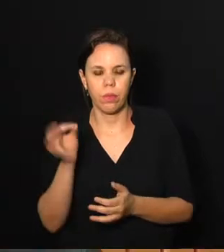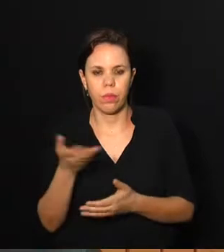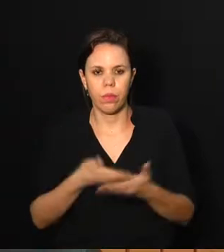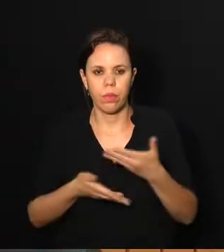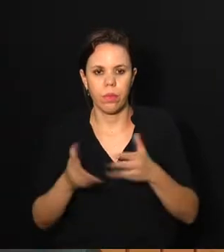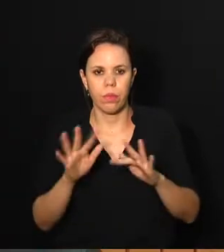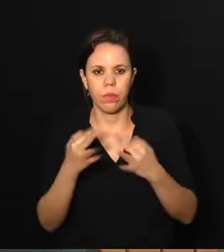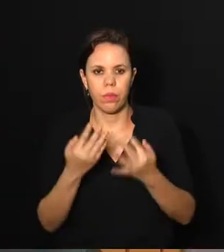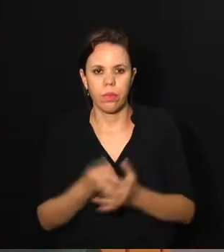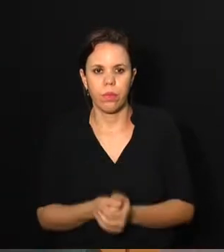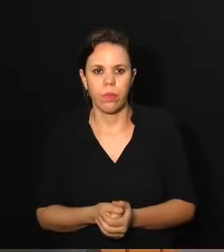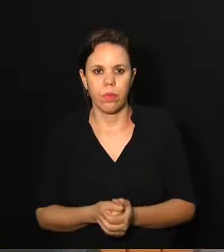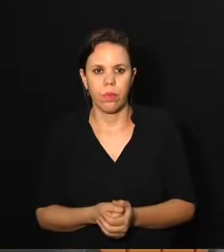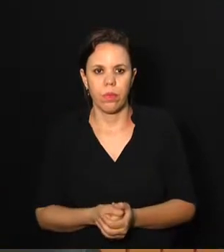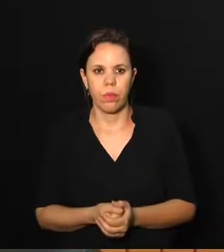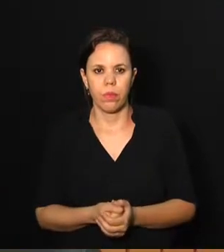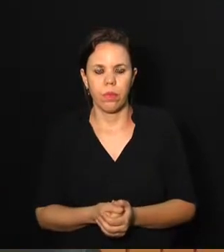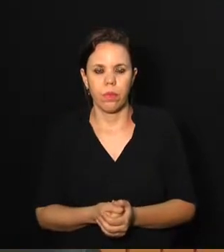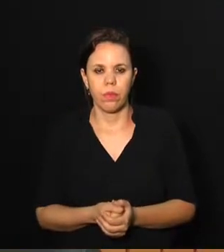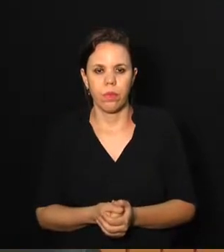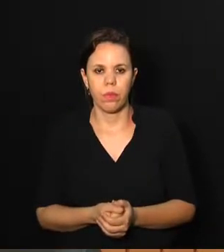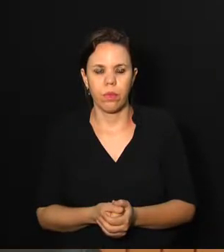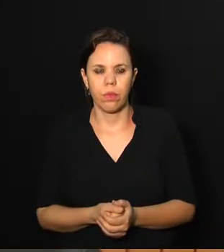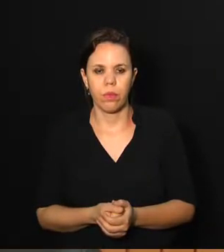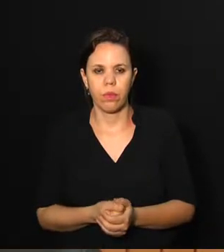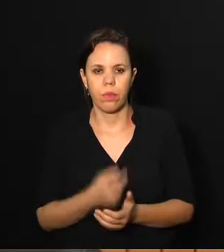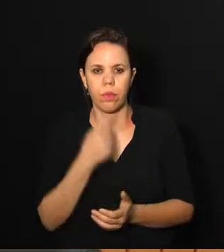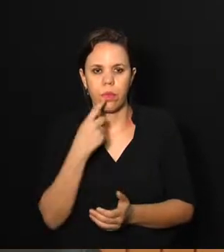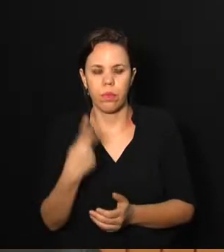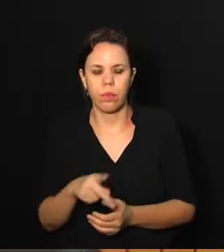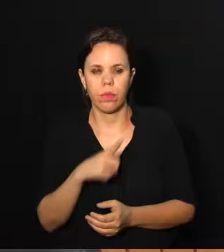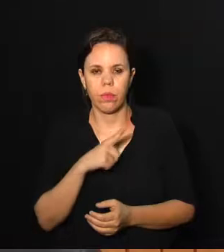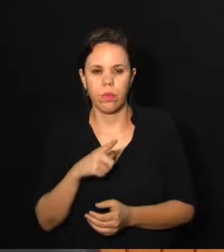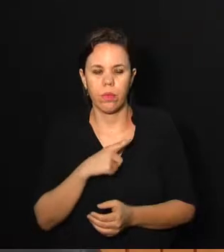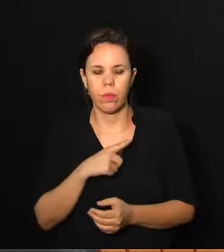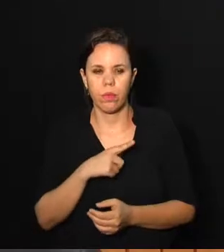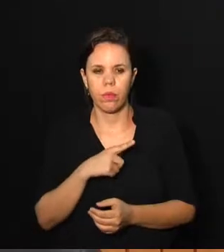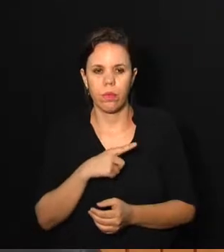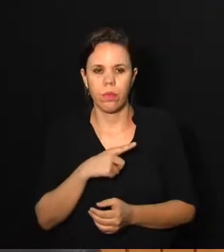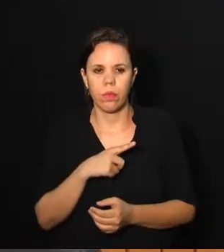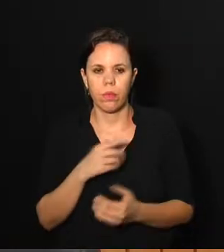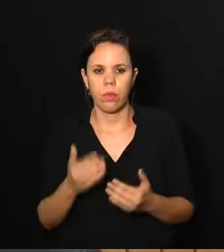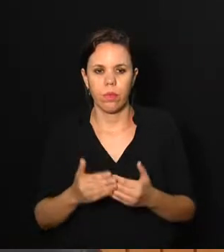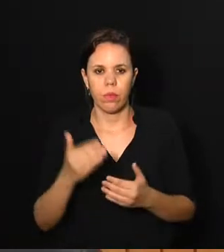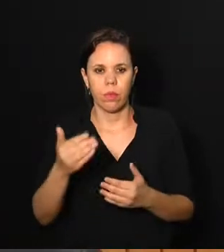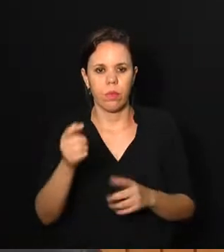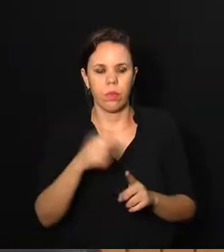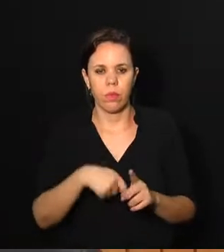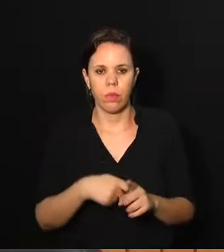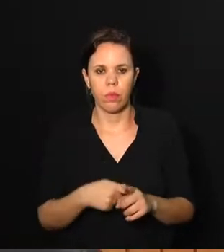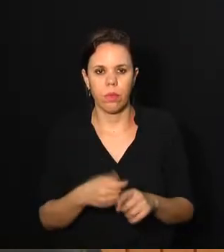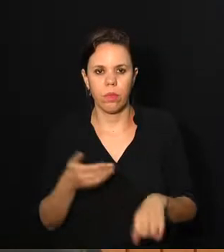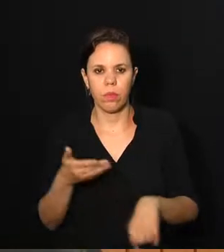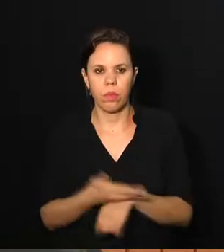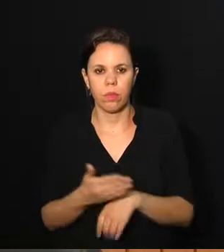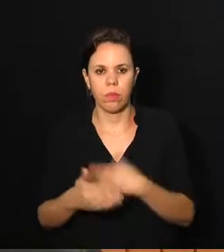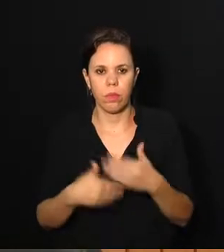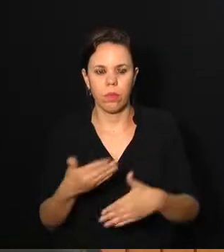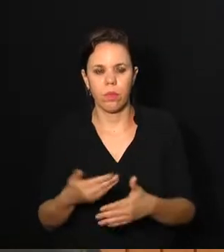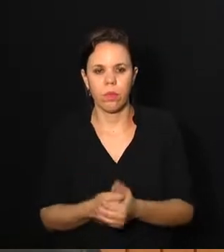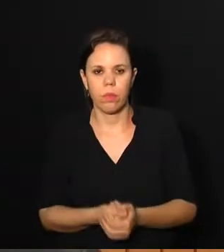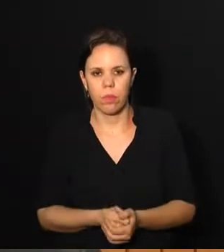convivência familiar. Então, a Campinas tem a previsão agora de, no próximo mês, já dar entrada nesse